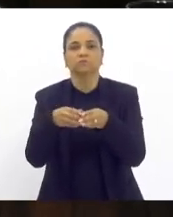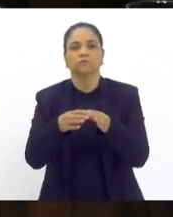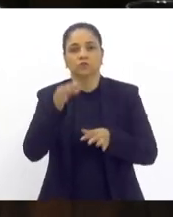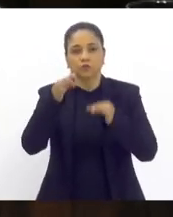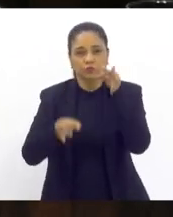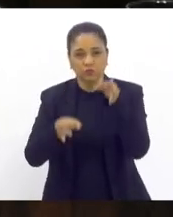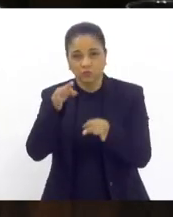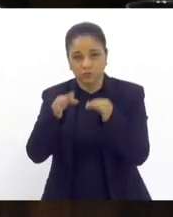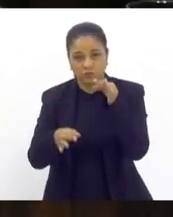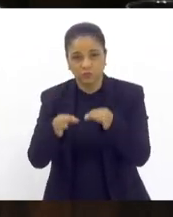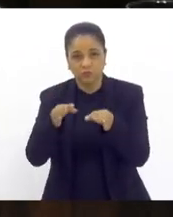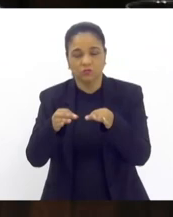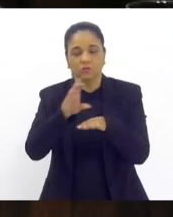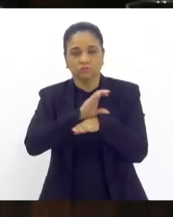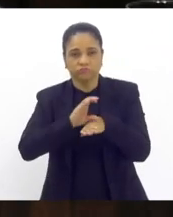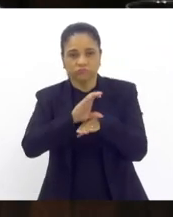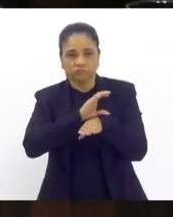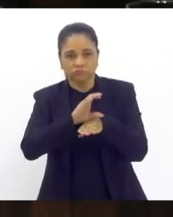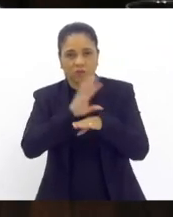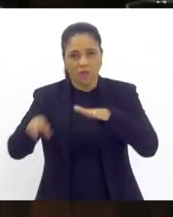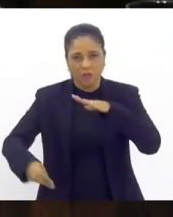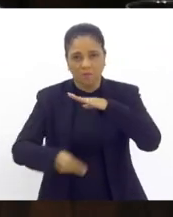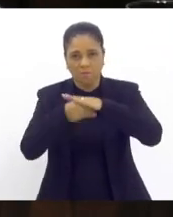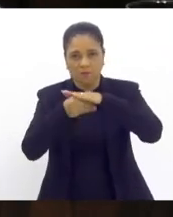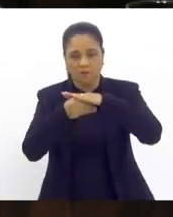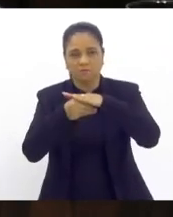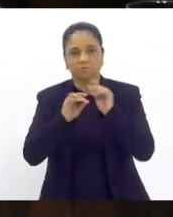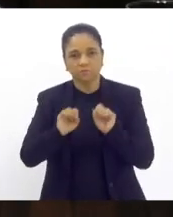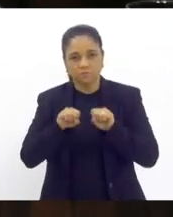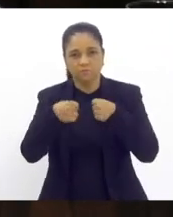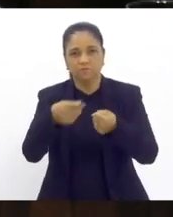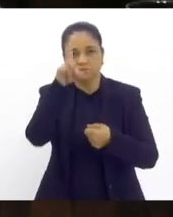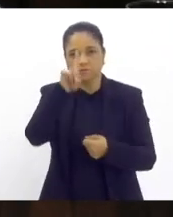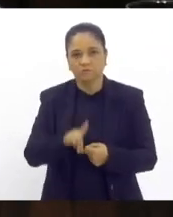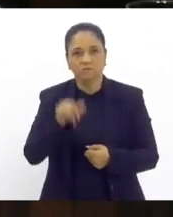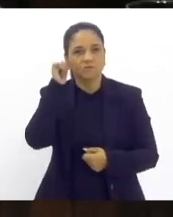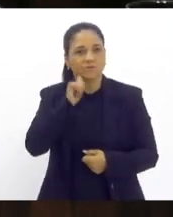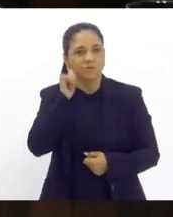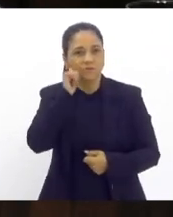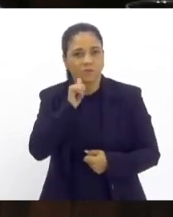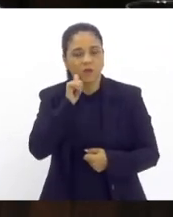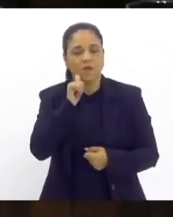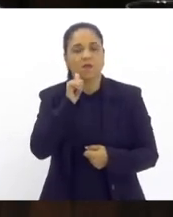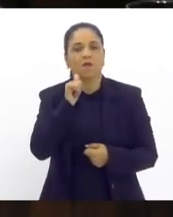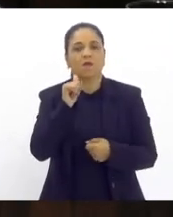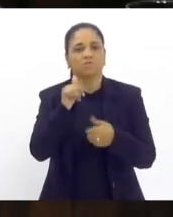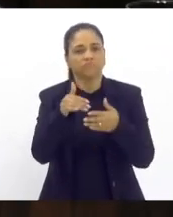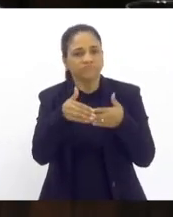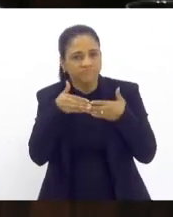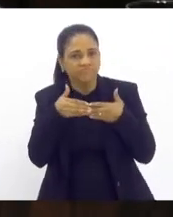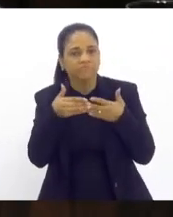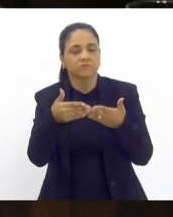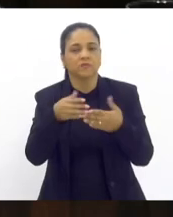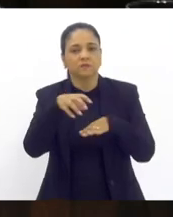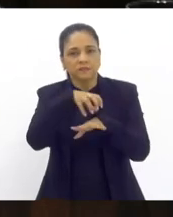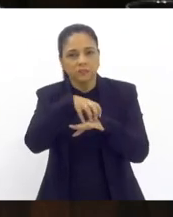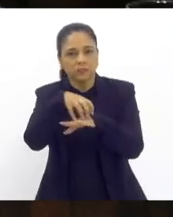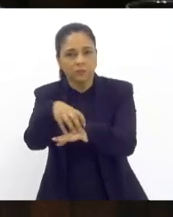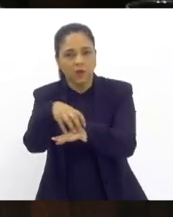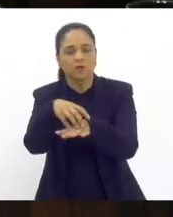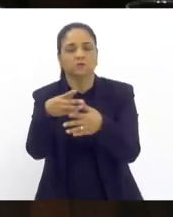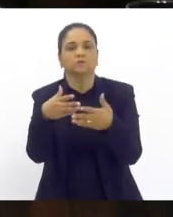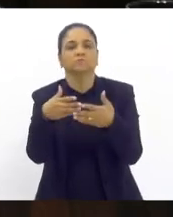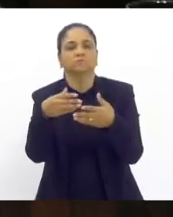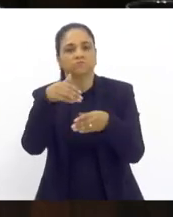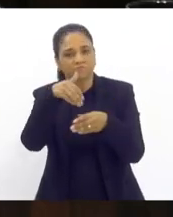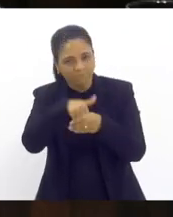pela constitucionalidade com emenda, de Defesa dos Direitos da Mulher, favorável, de Transporte,